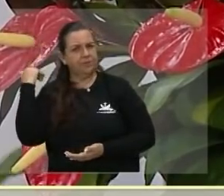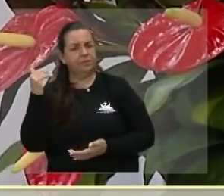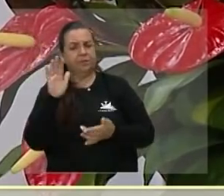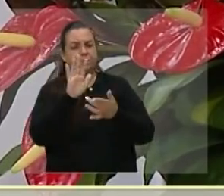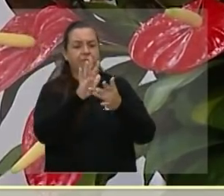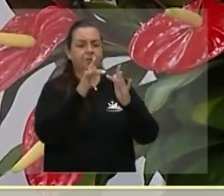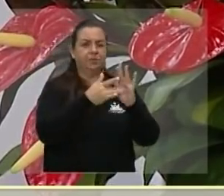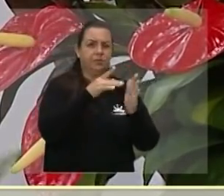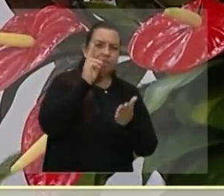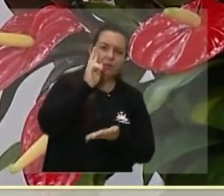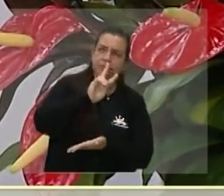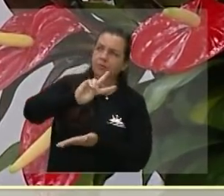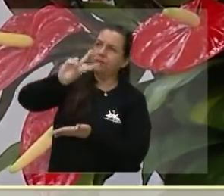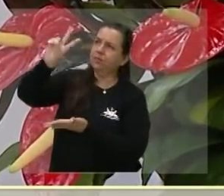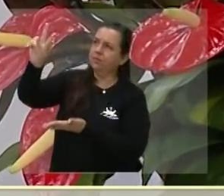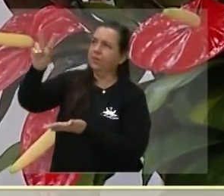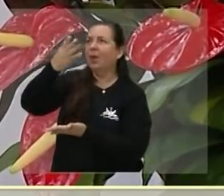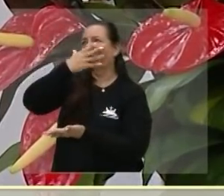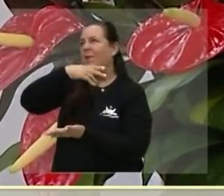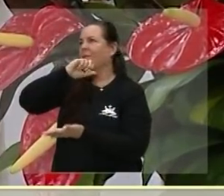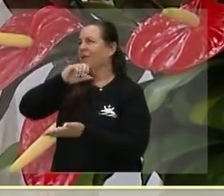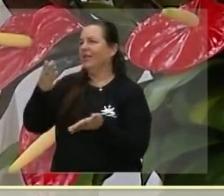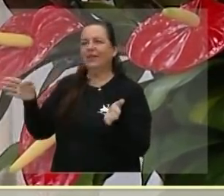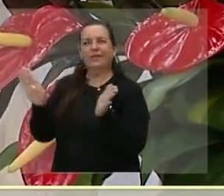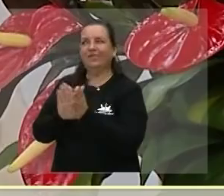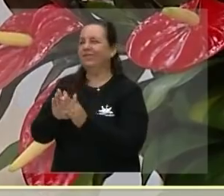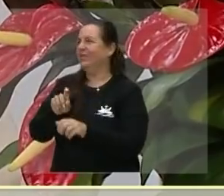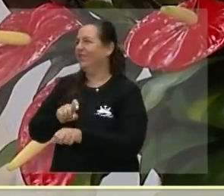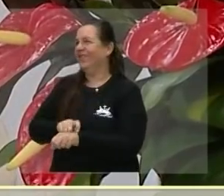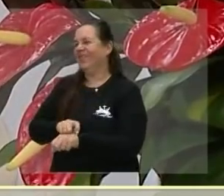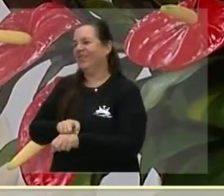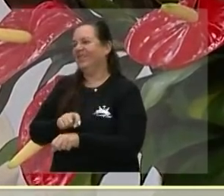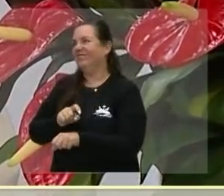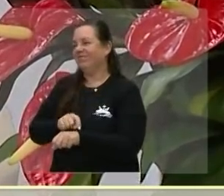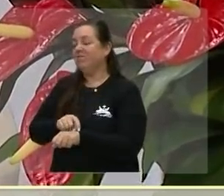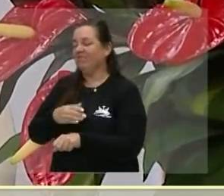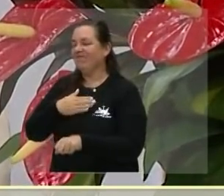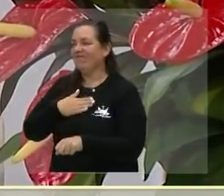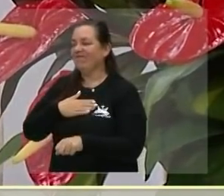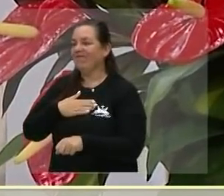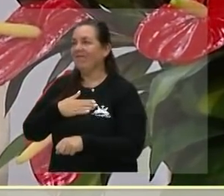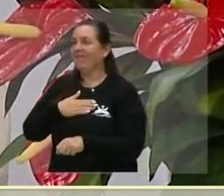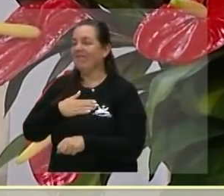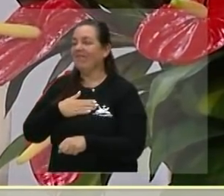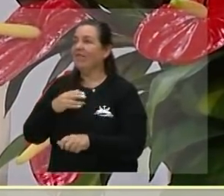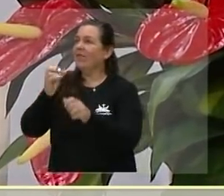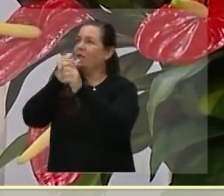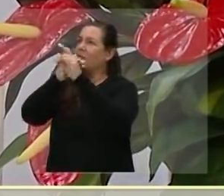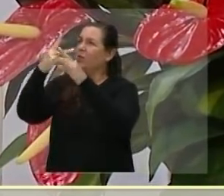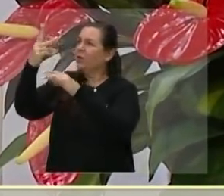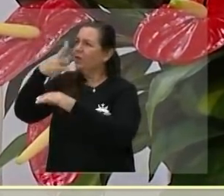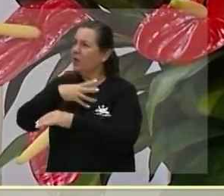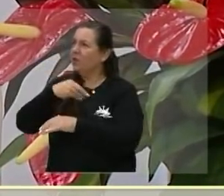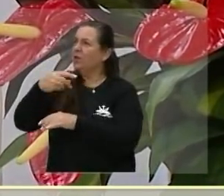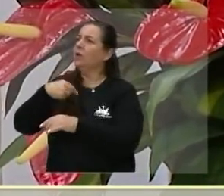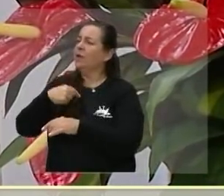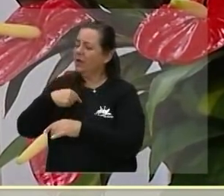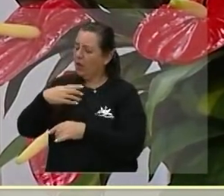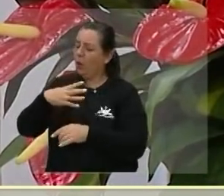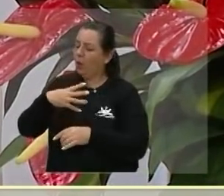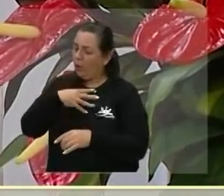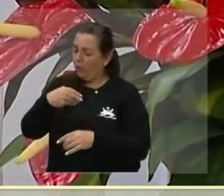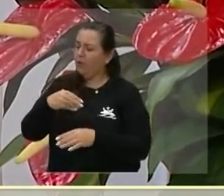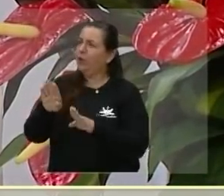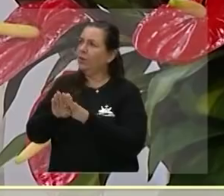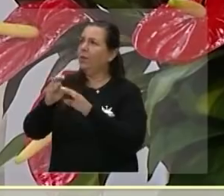pai chegou agora e glorifica o teu filho para que teu filho